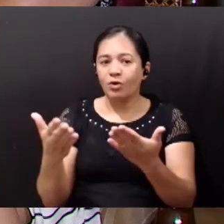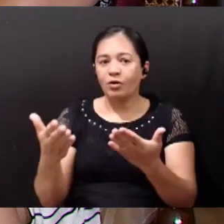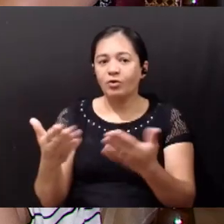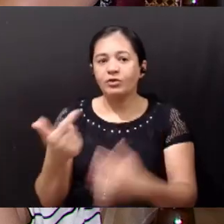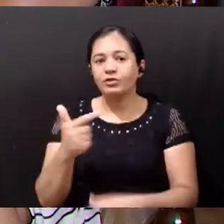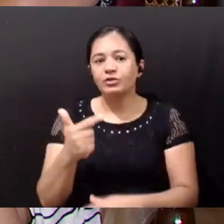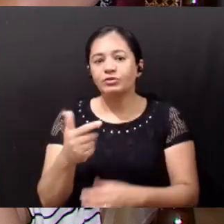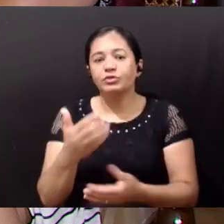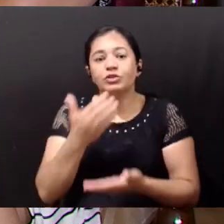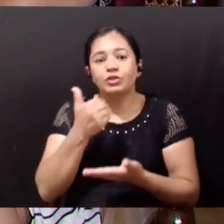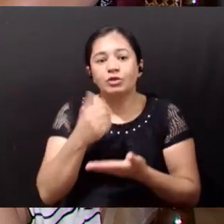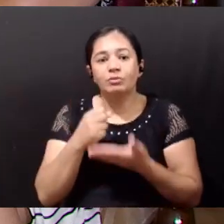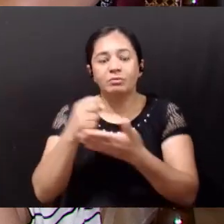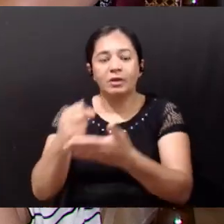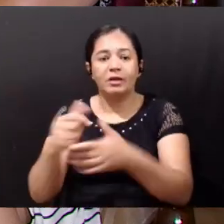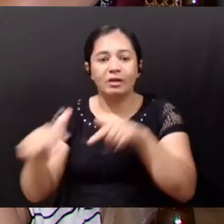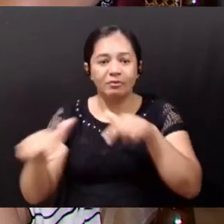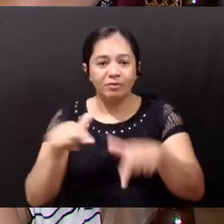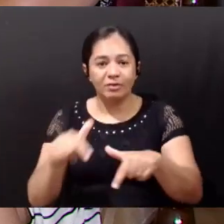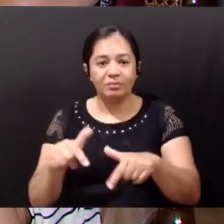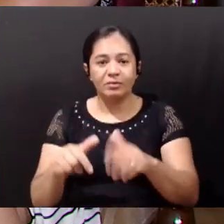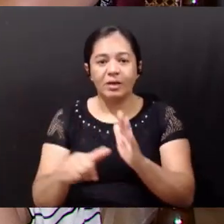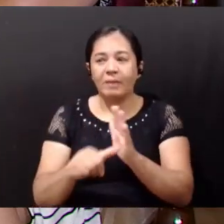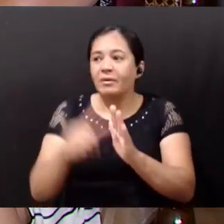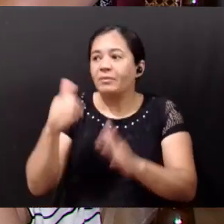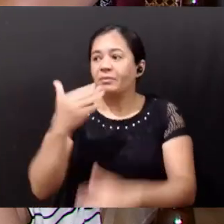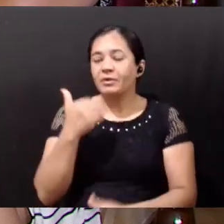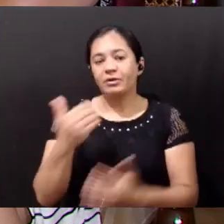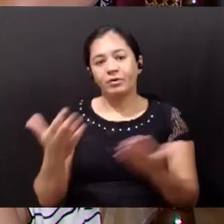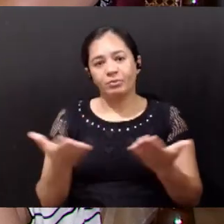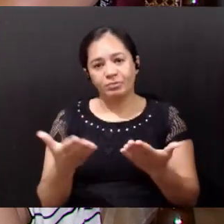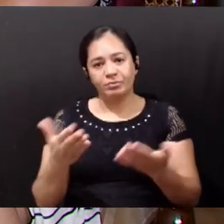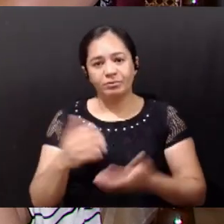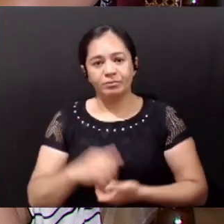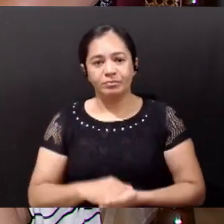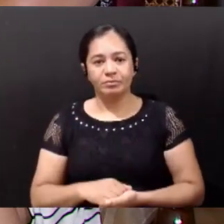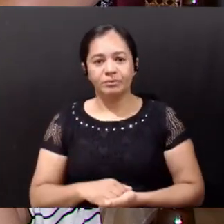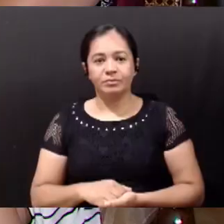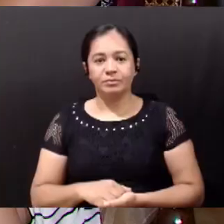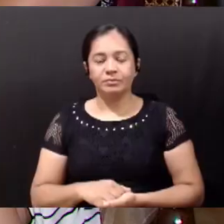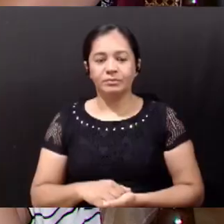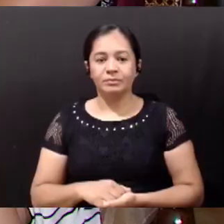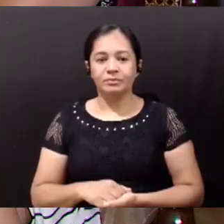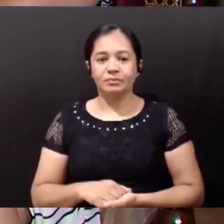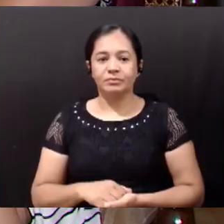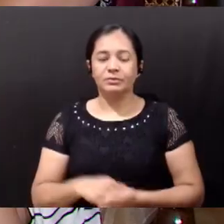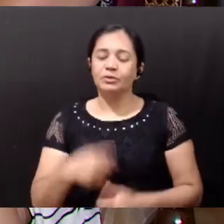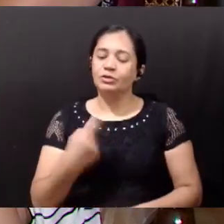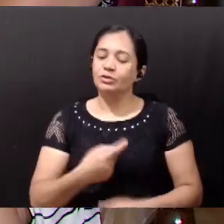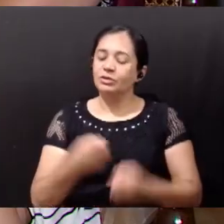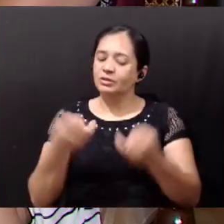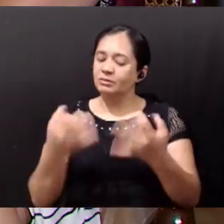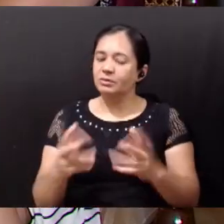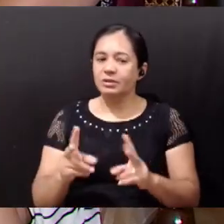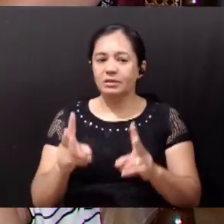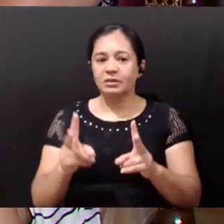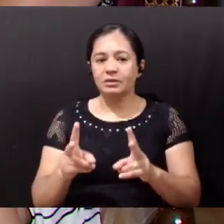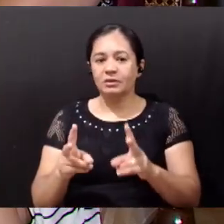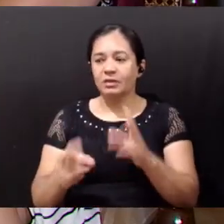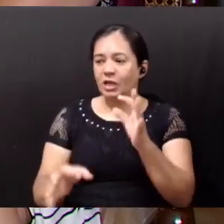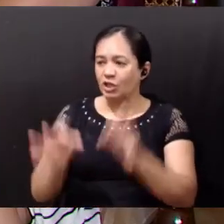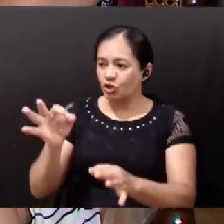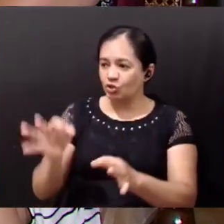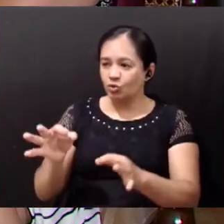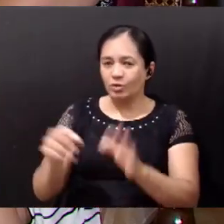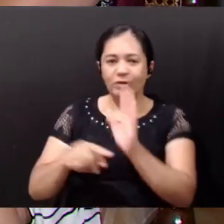para o trabalho, é a minha primeira refeição, né? Então, a gente sempre fala, quem julga não ajuda. E já